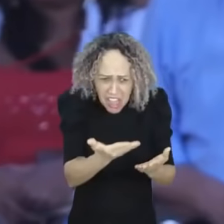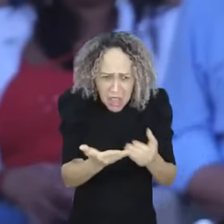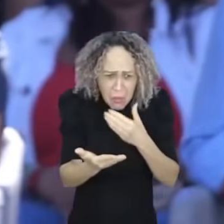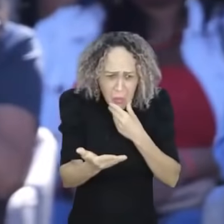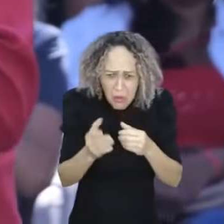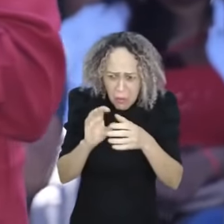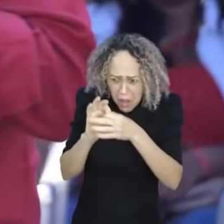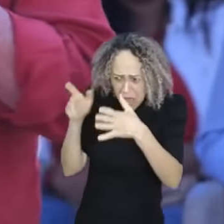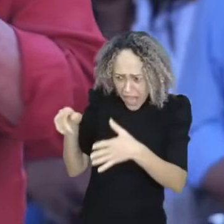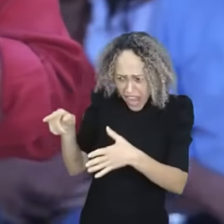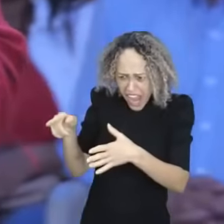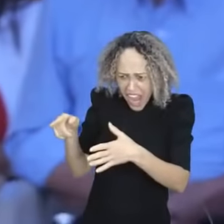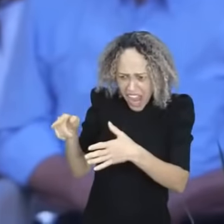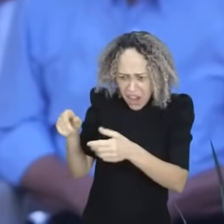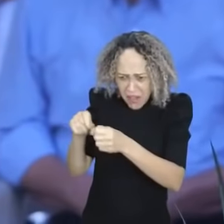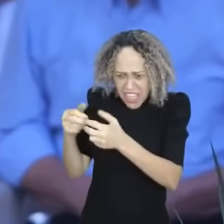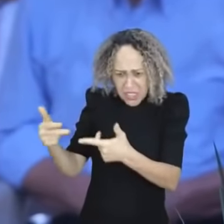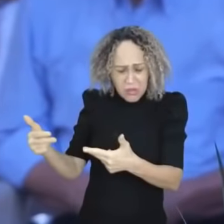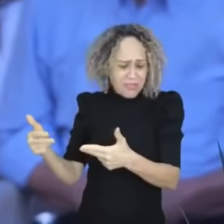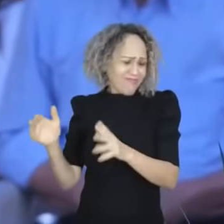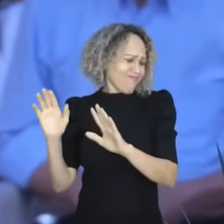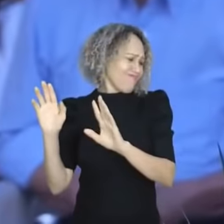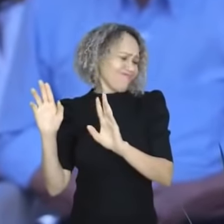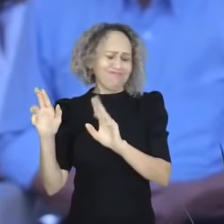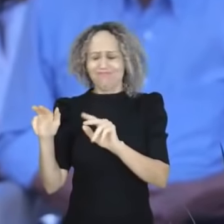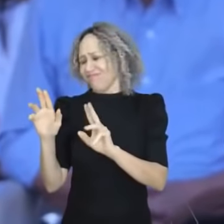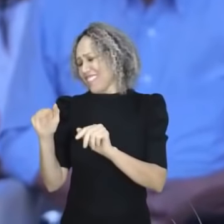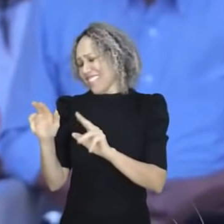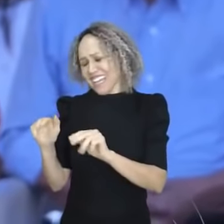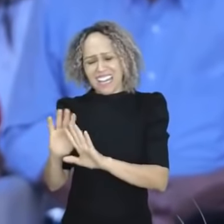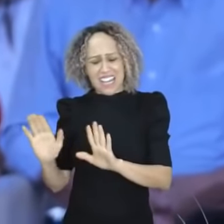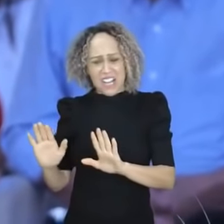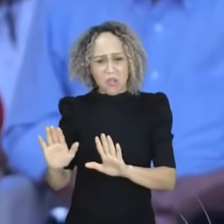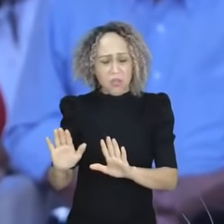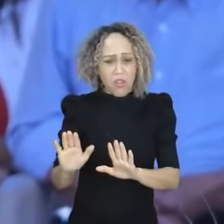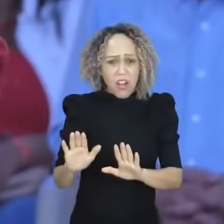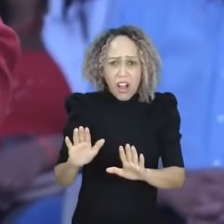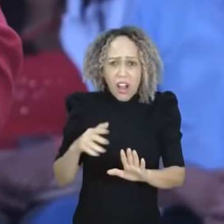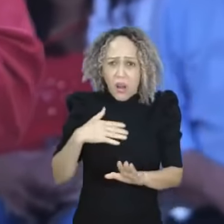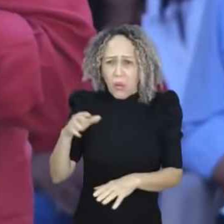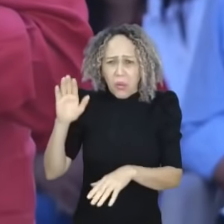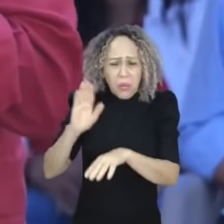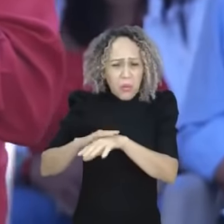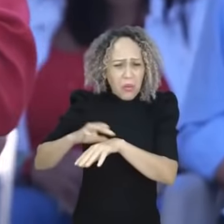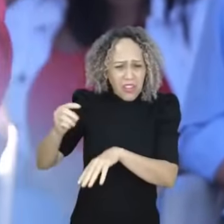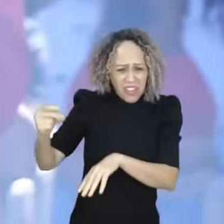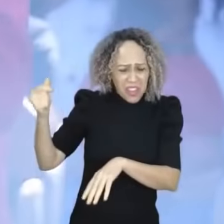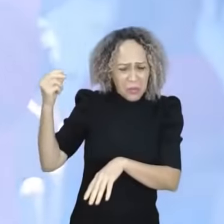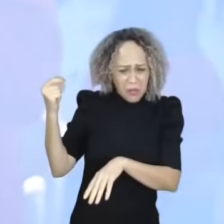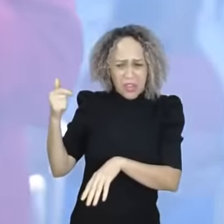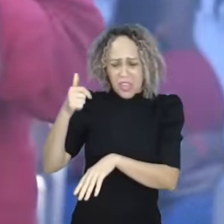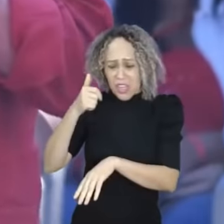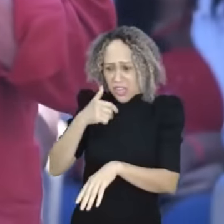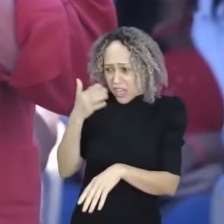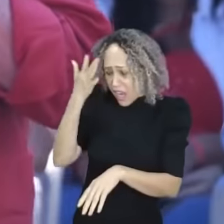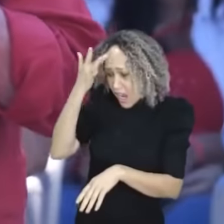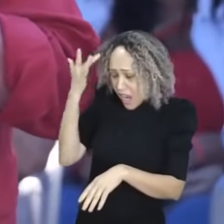Acabou o tempo que a mulher era tratada como objeto de cama e mesa. A mulher não quer